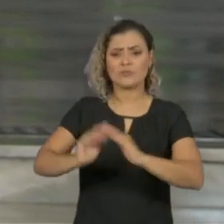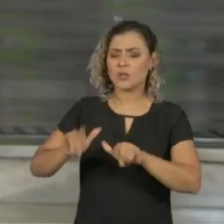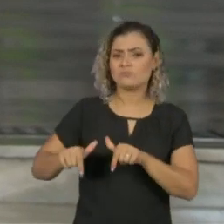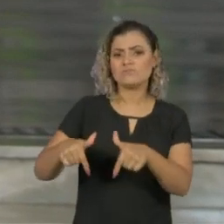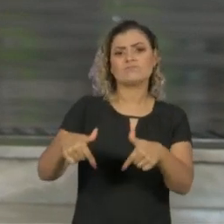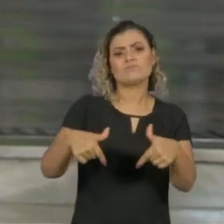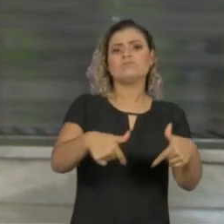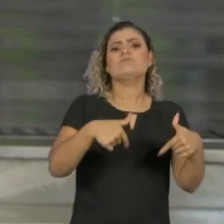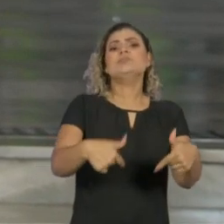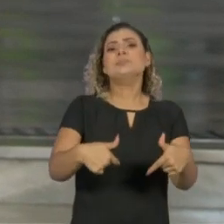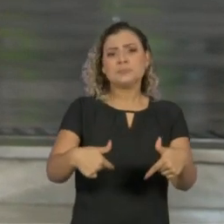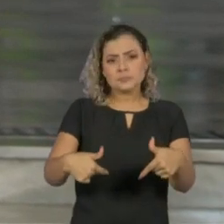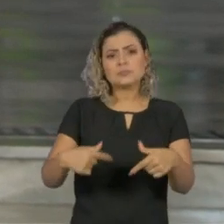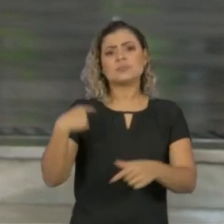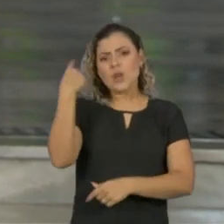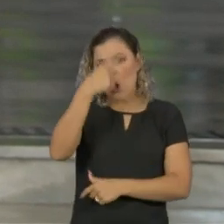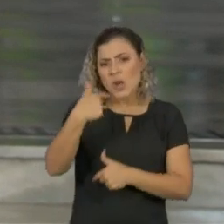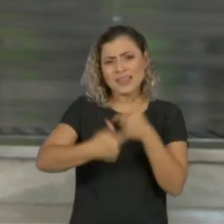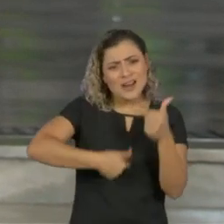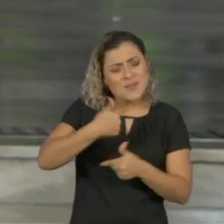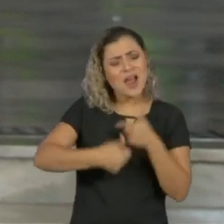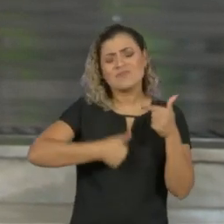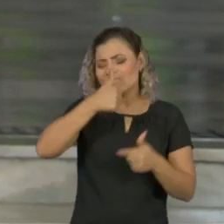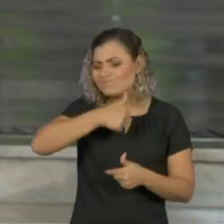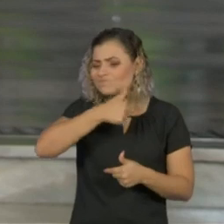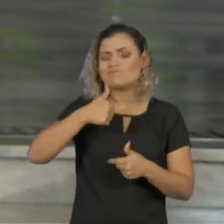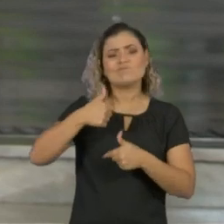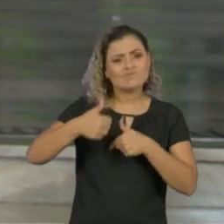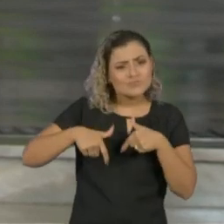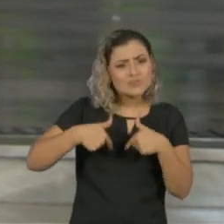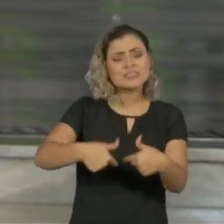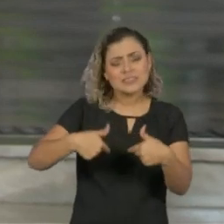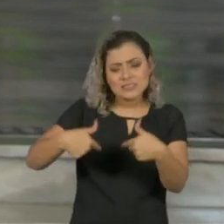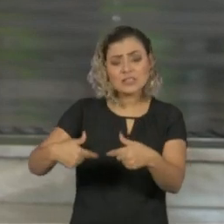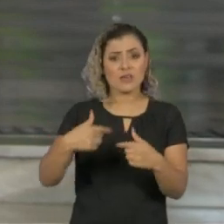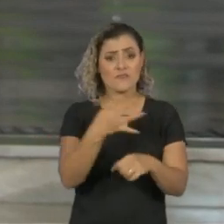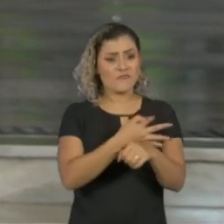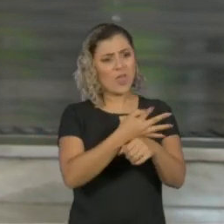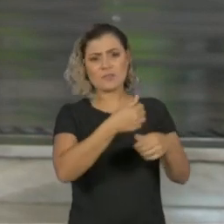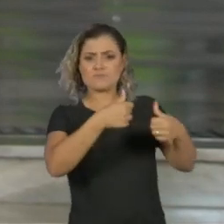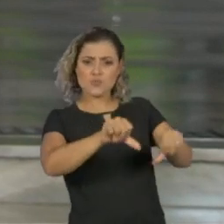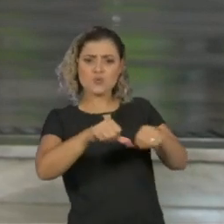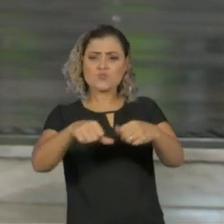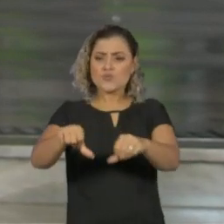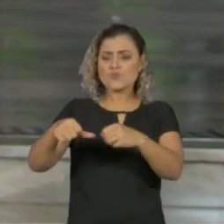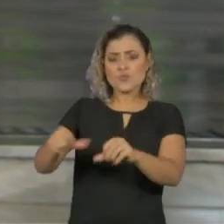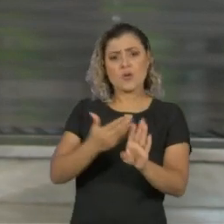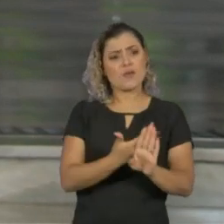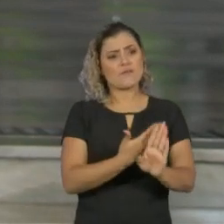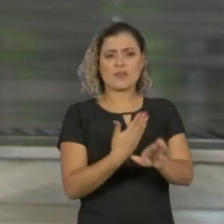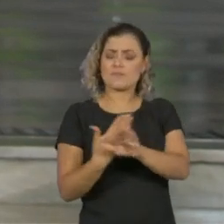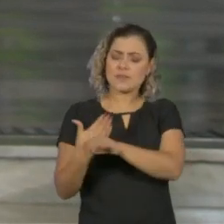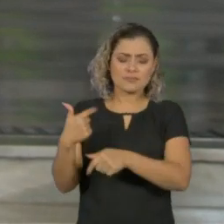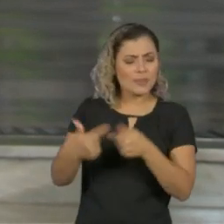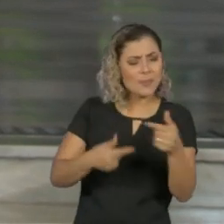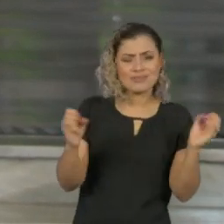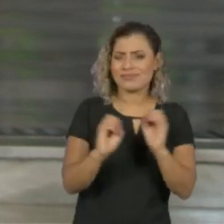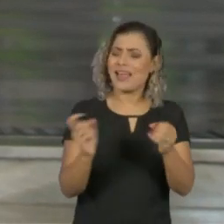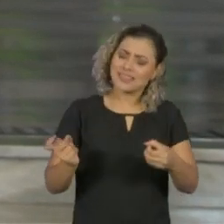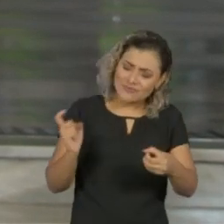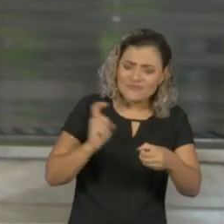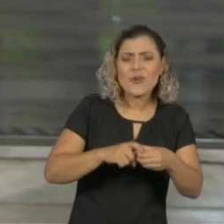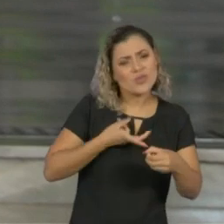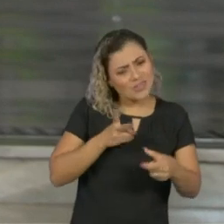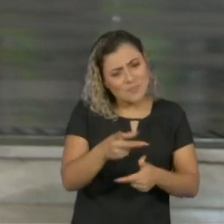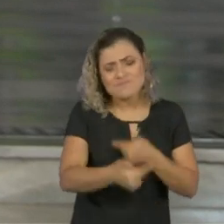atuado, superando horas de trabalho, dificuldades, cancelando suas férias, cancelando as suas licenças e atuando não só